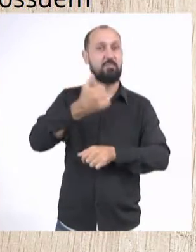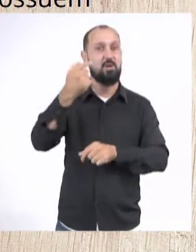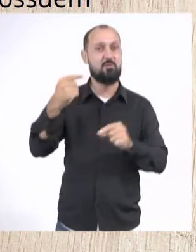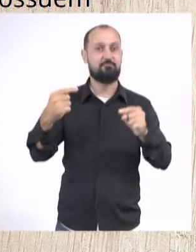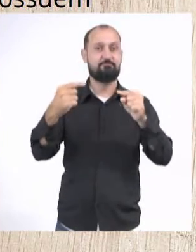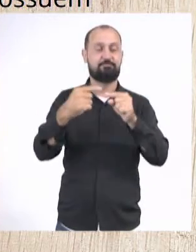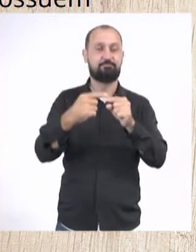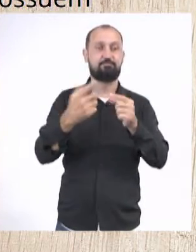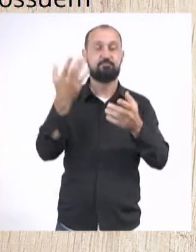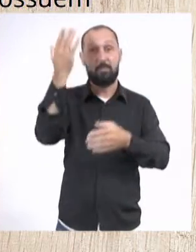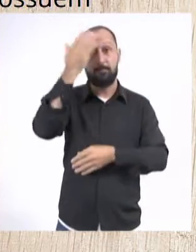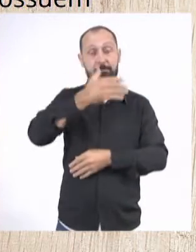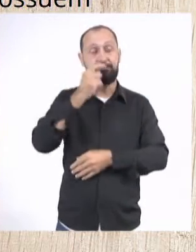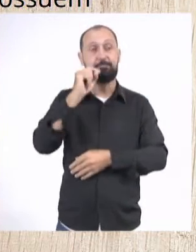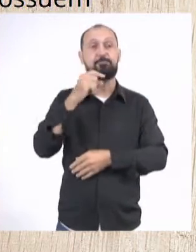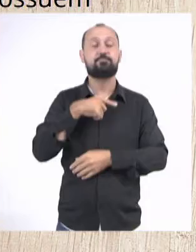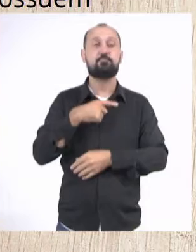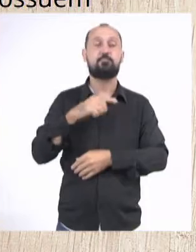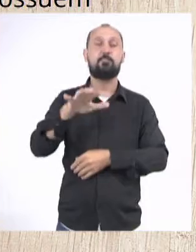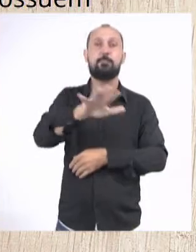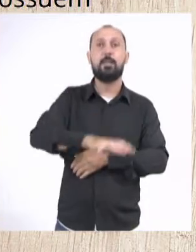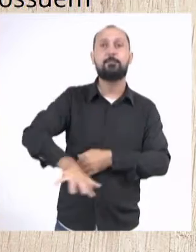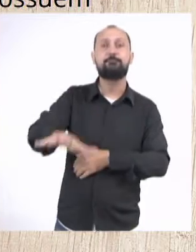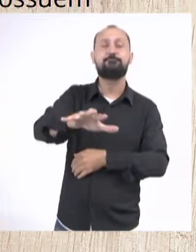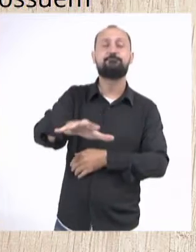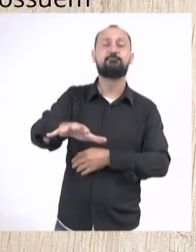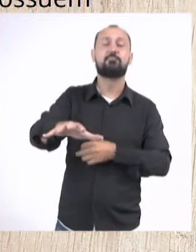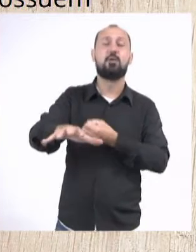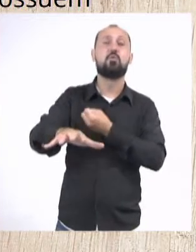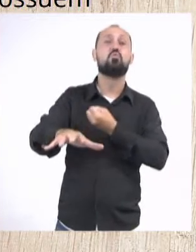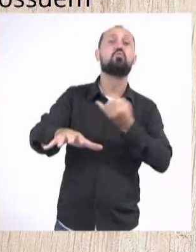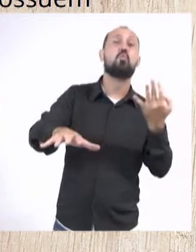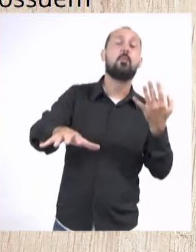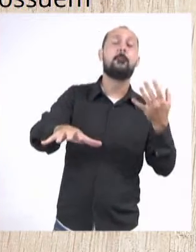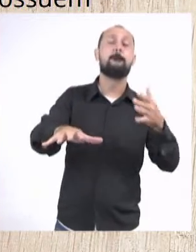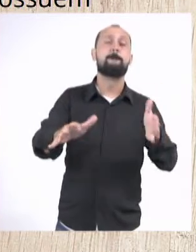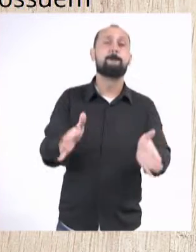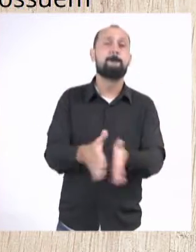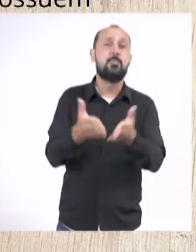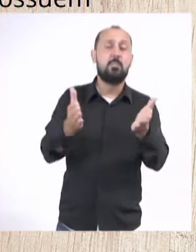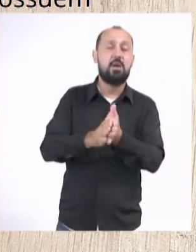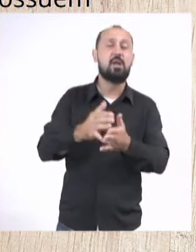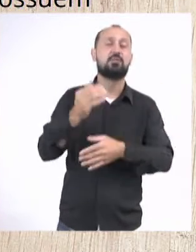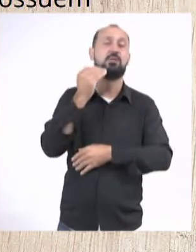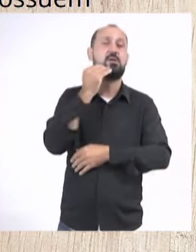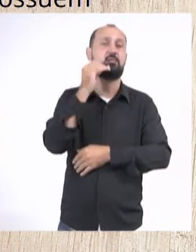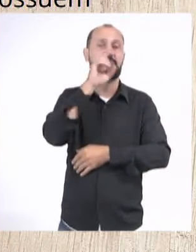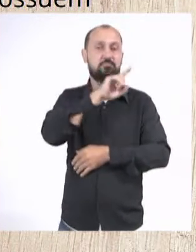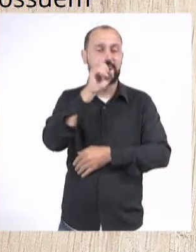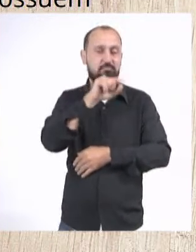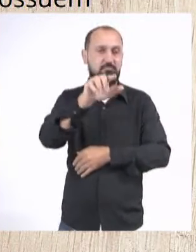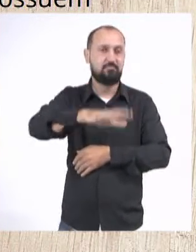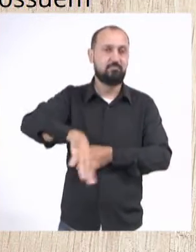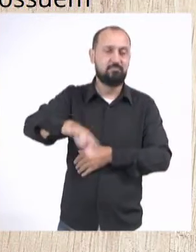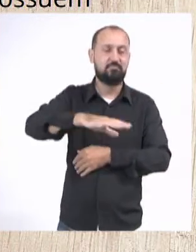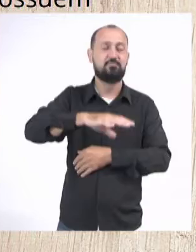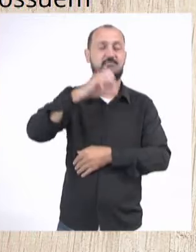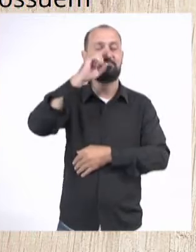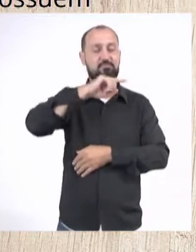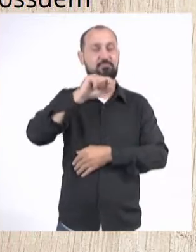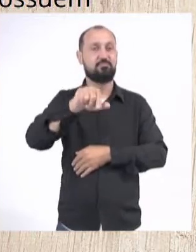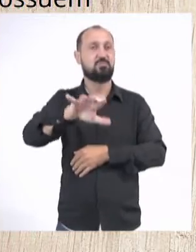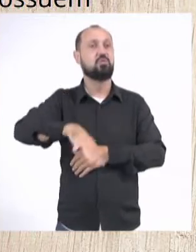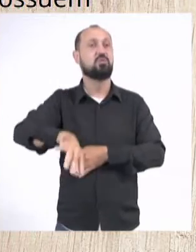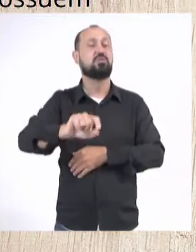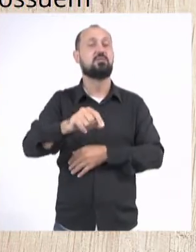os locais que tenham maior concentração de pobreza, altos índices de insegurança alimentar e vulnerabilidade social,